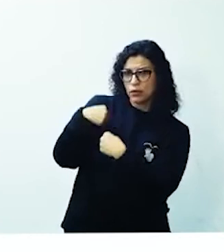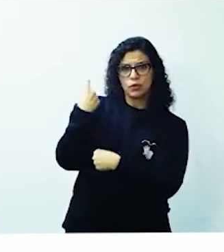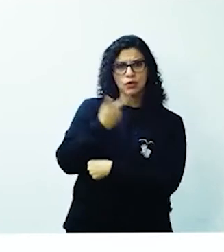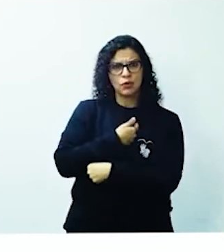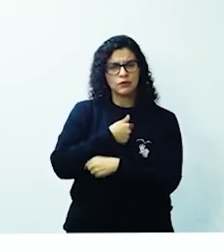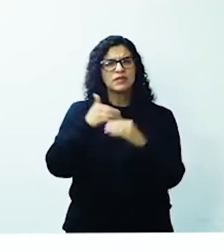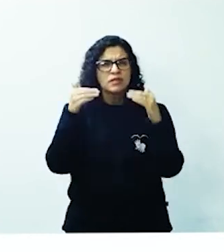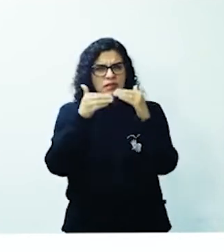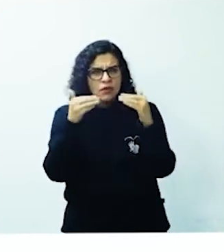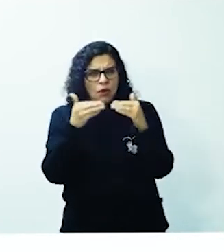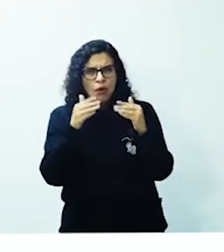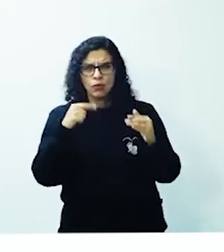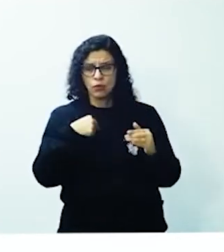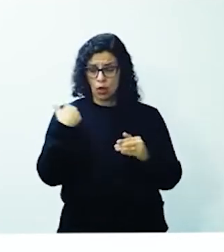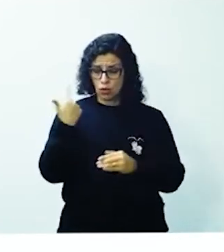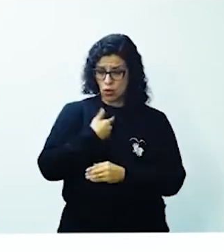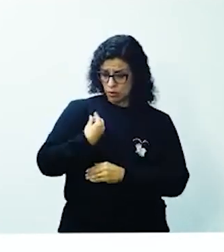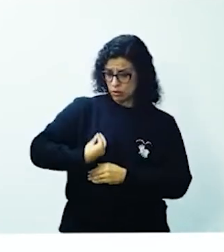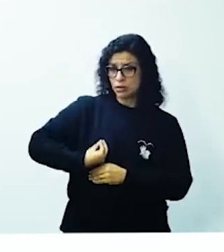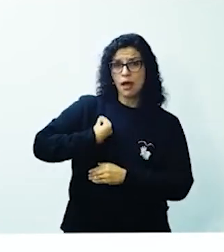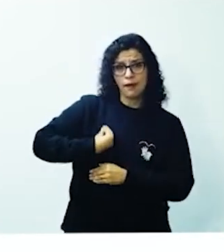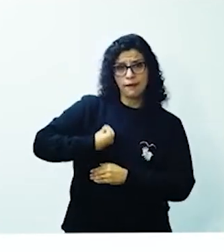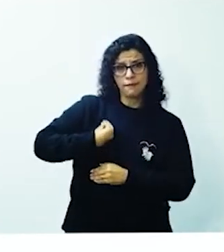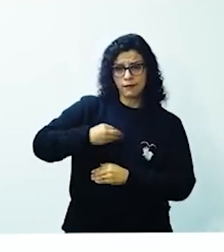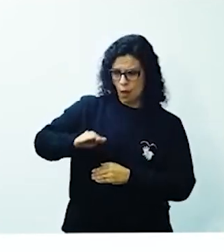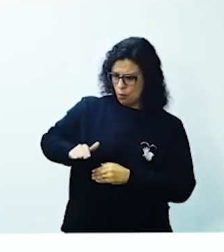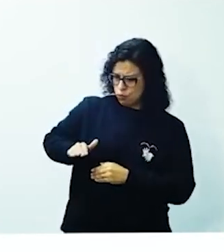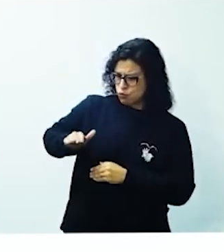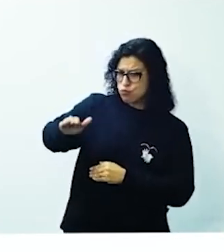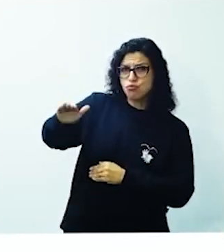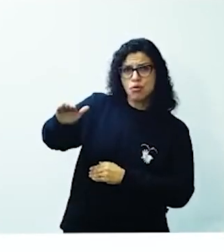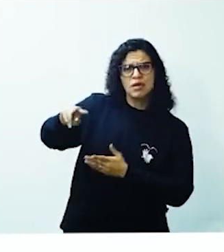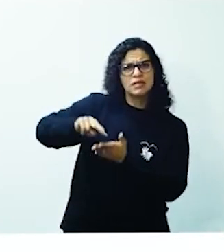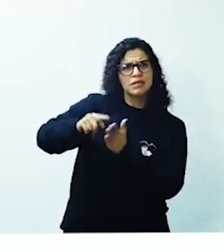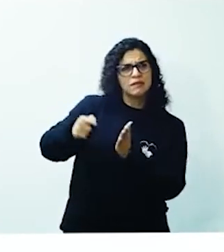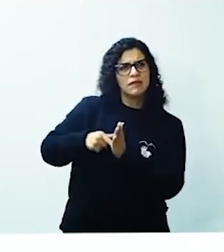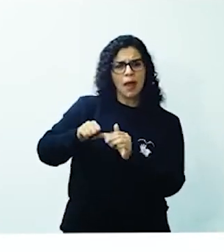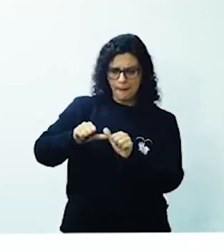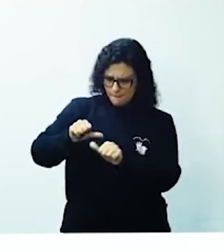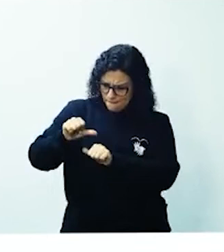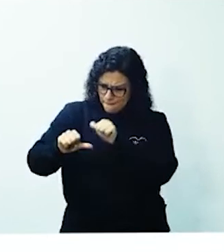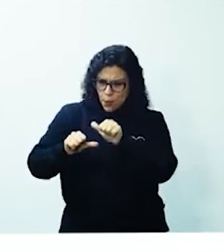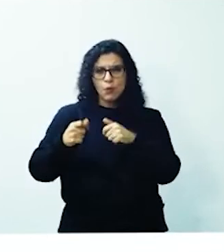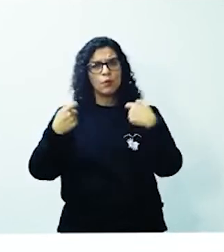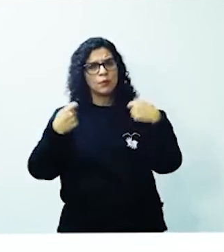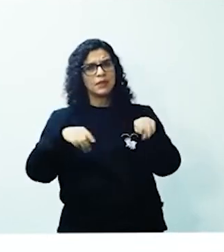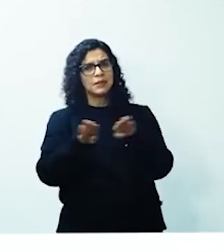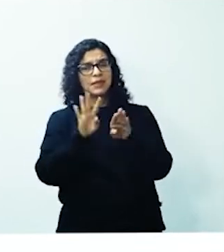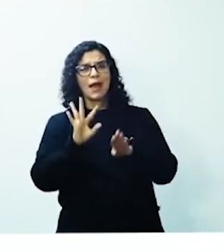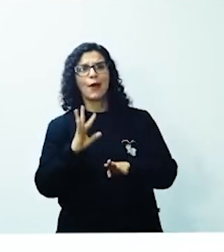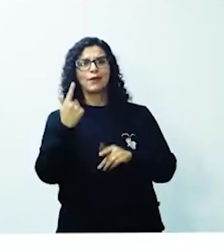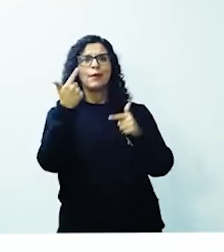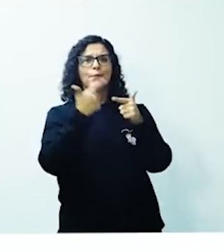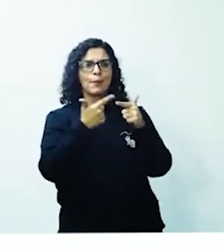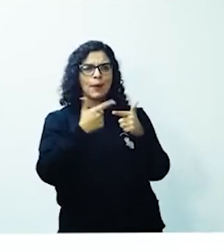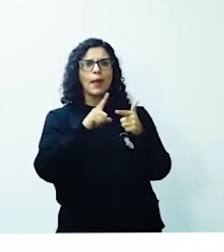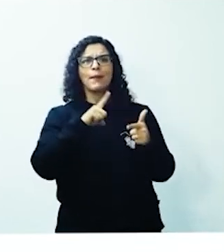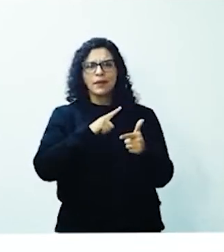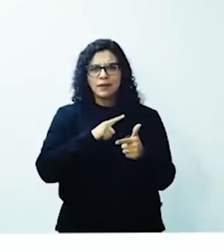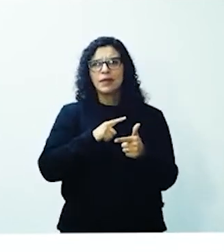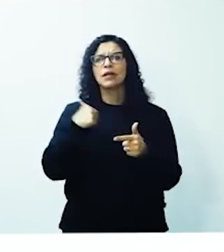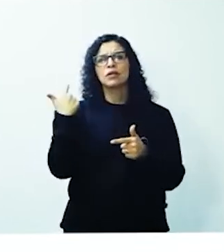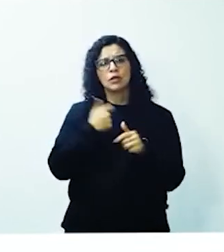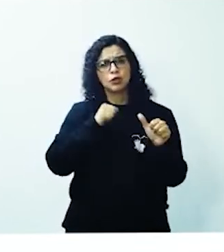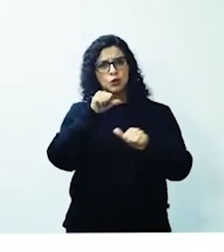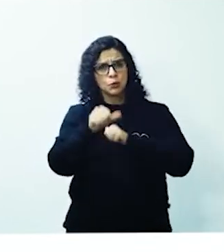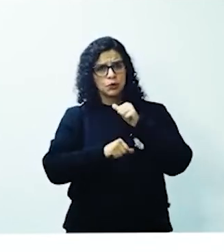concordam comigo que em alguns momentos a vida nos impõe muita mudança? Acontece alguma coisa e a gente tem que